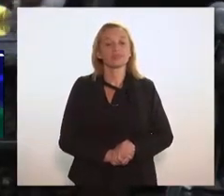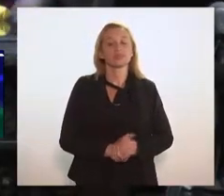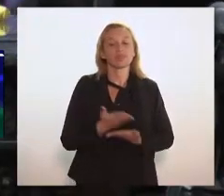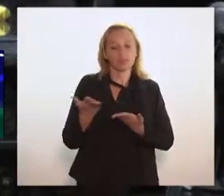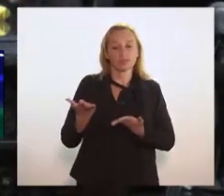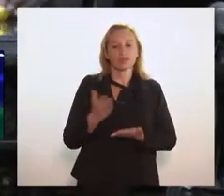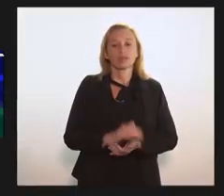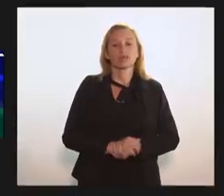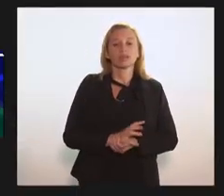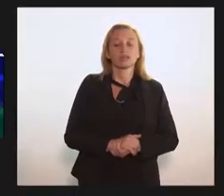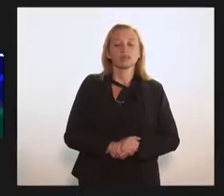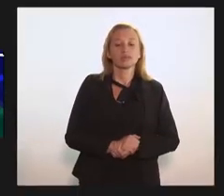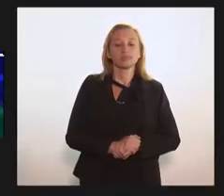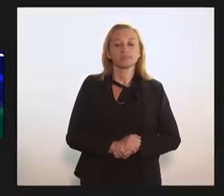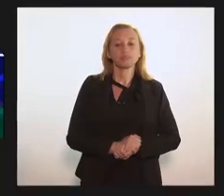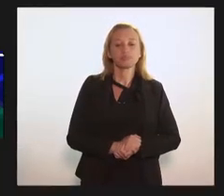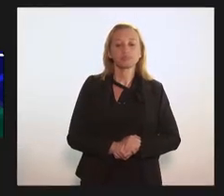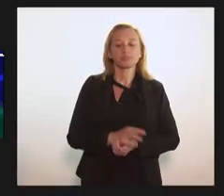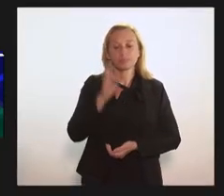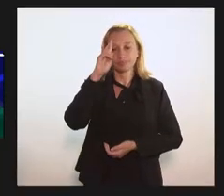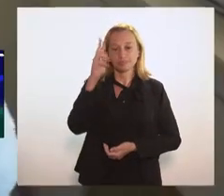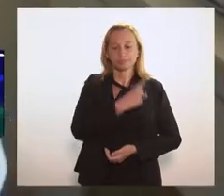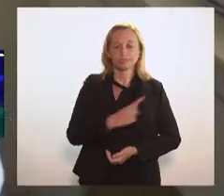Luiz. Senhor presidente,